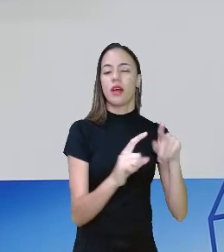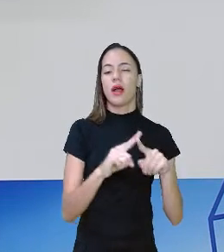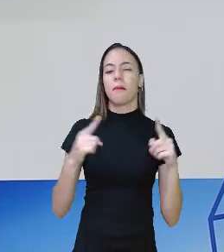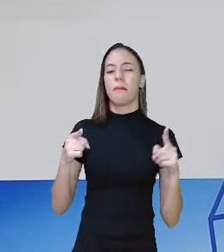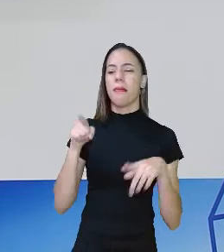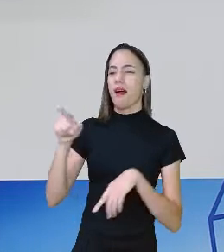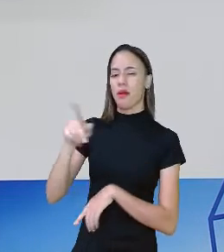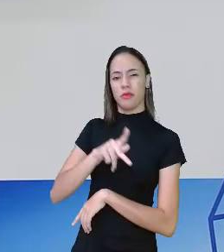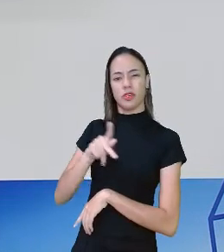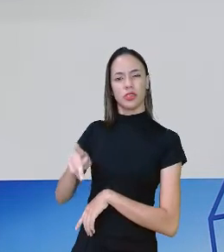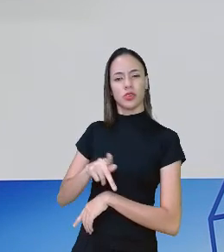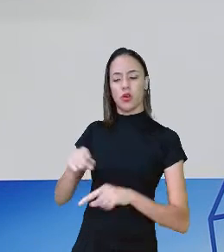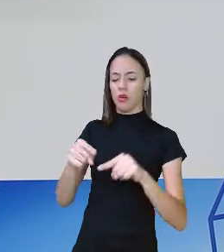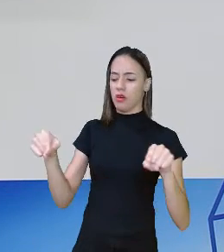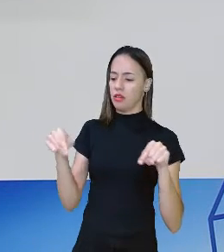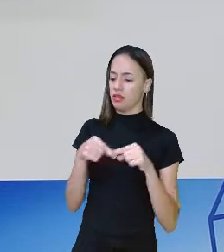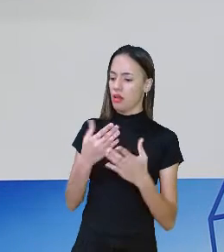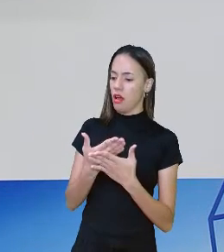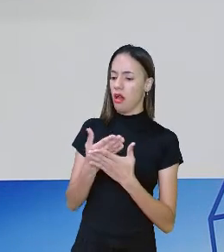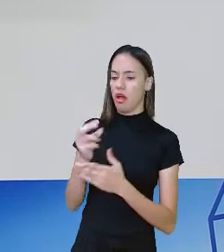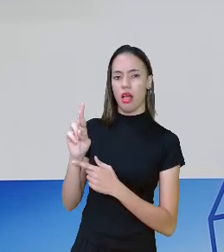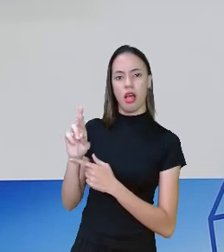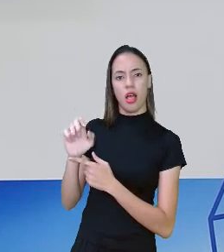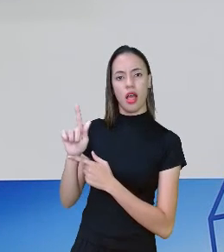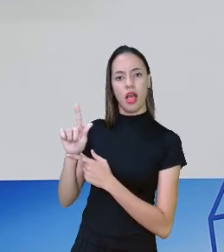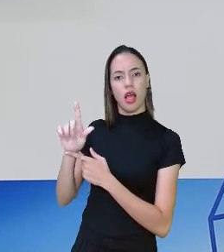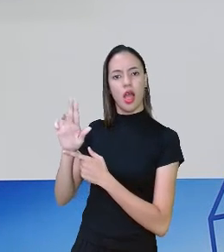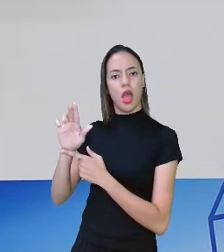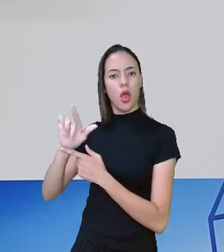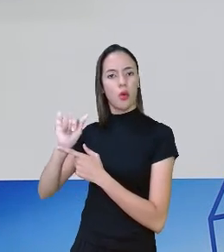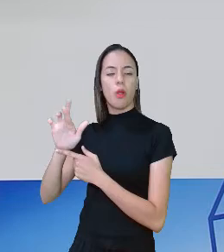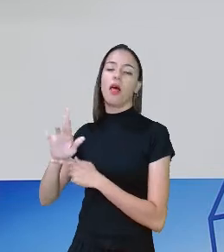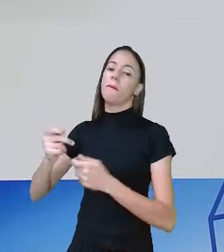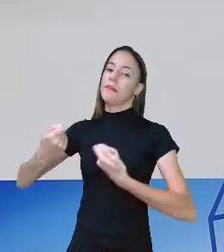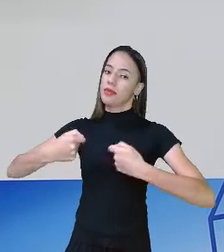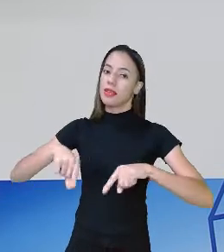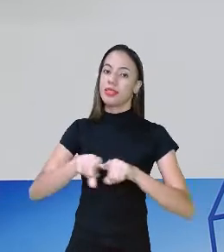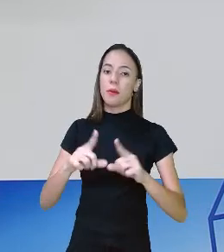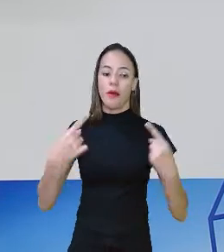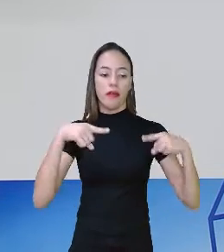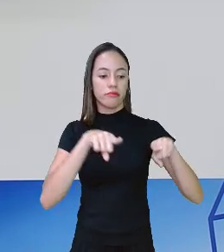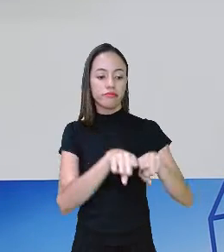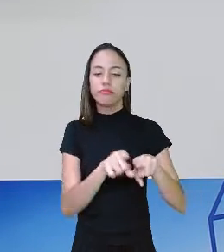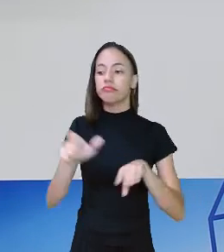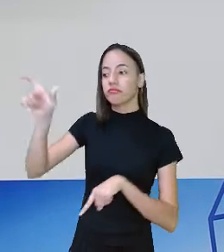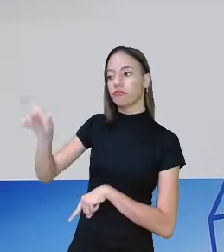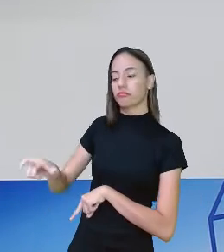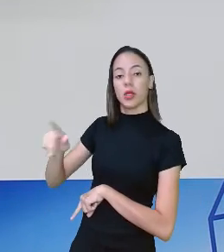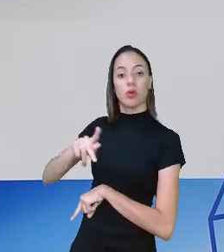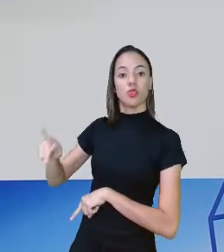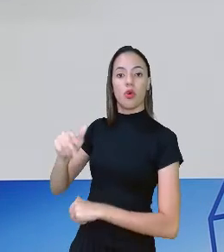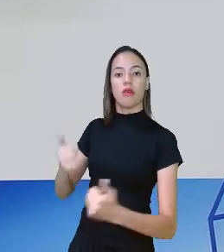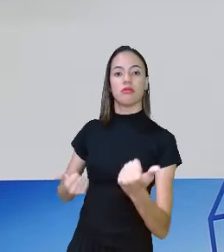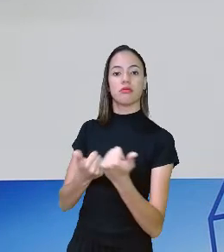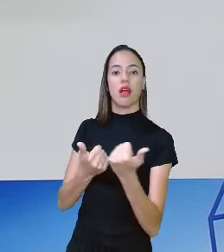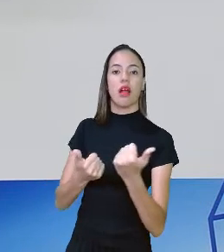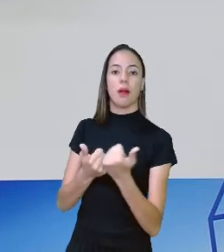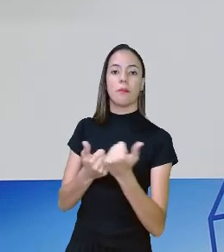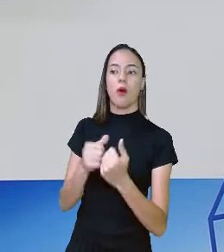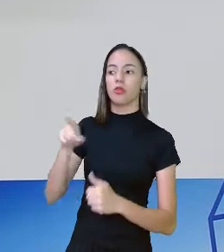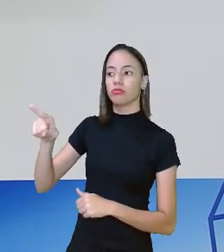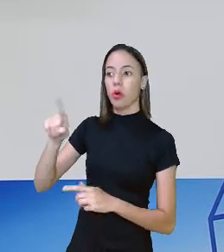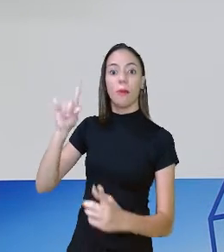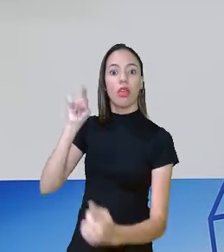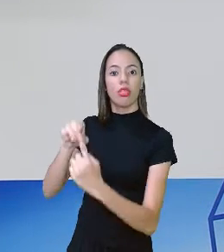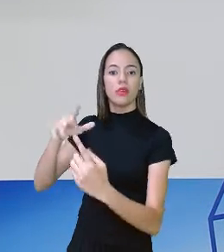professor da sala regular? Precisamos também da parceria com o professor de apoio, aquela pessoa que está ali para apoiar. Mas